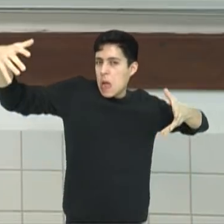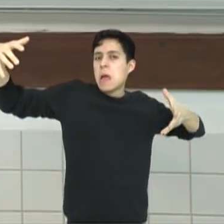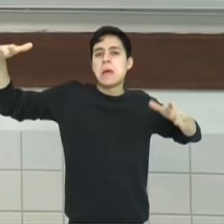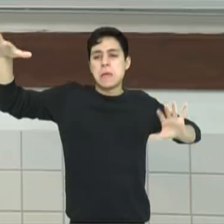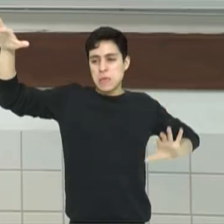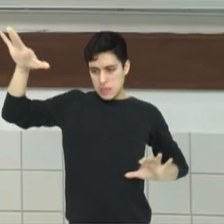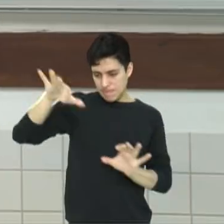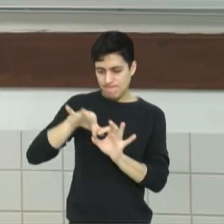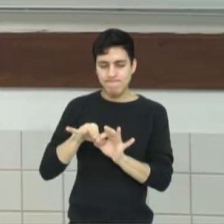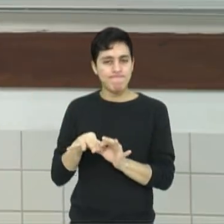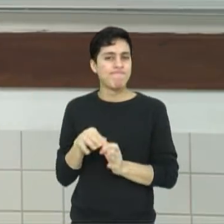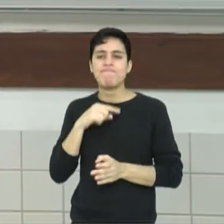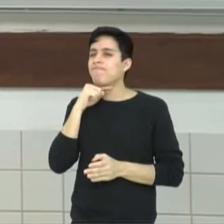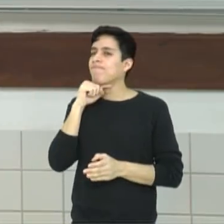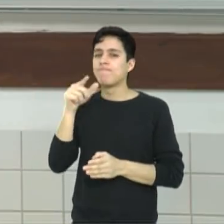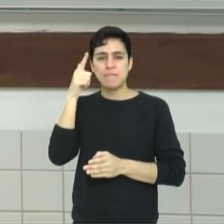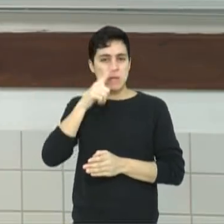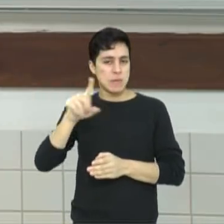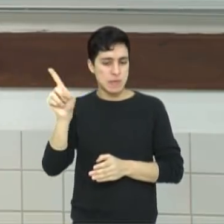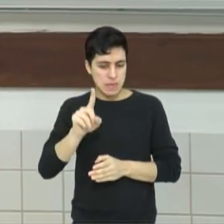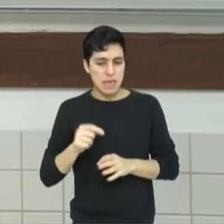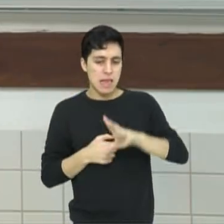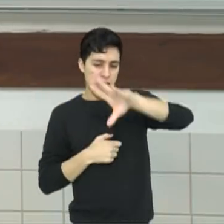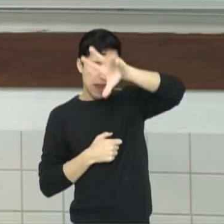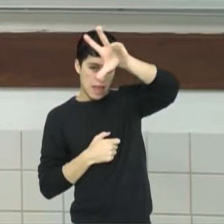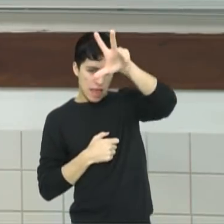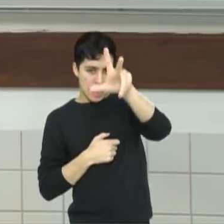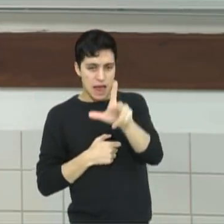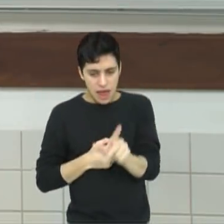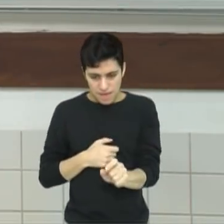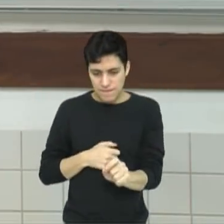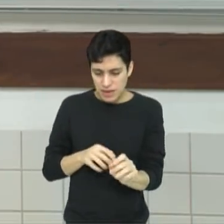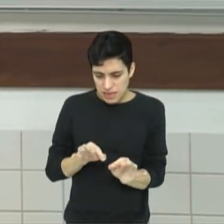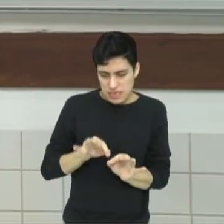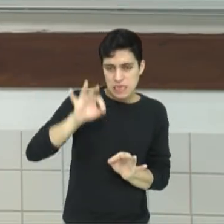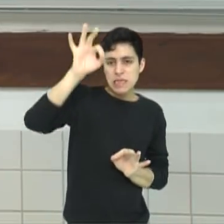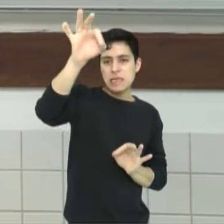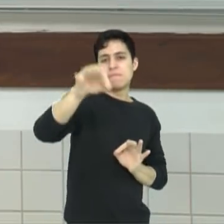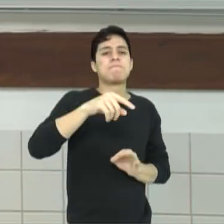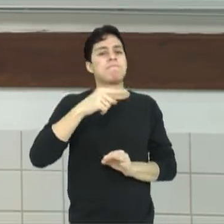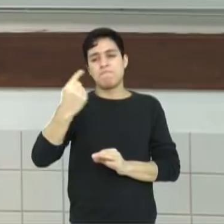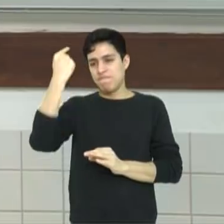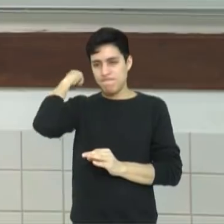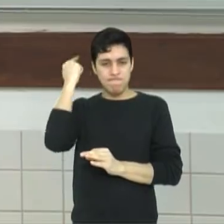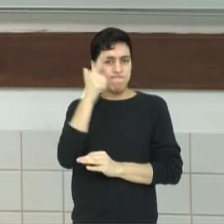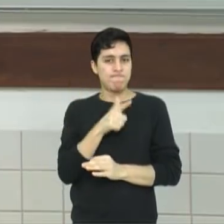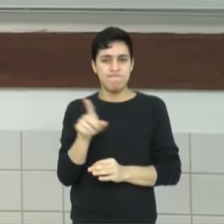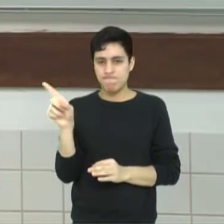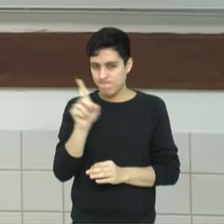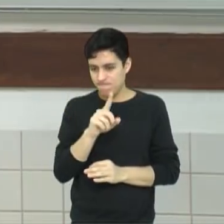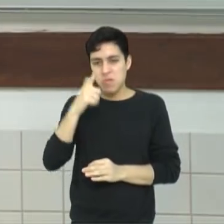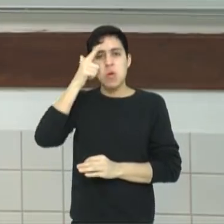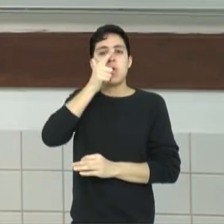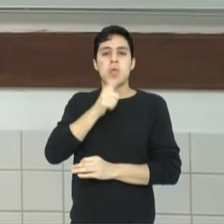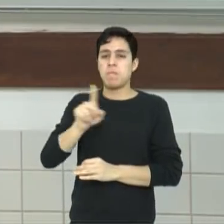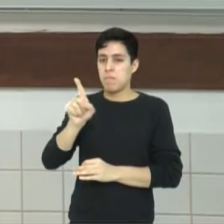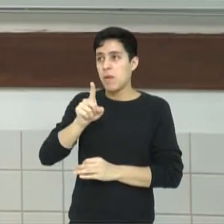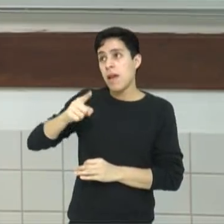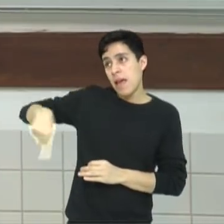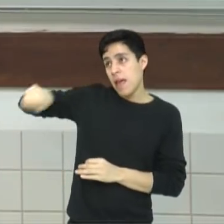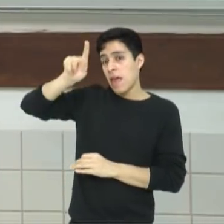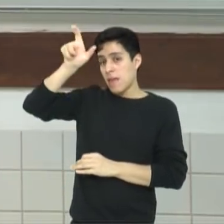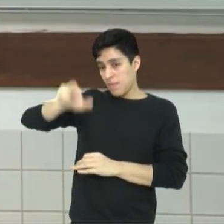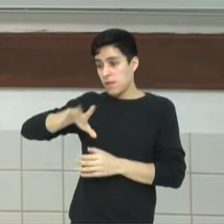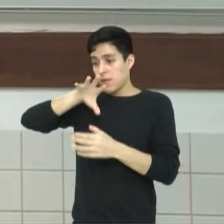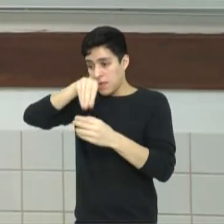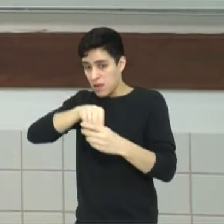continental, né? Ultra africana, que ligasse as extremidades, não conseguiram fazer isso na época, era um sonho dos colonizadores do